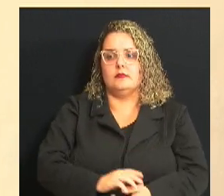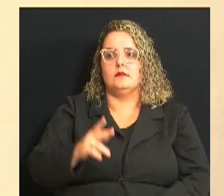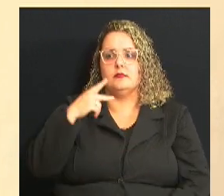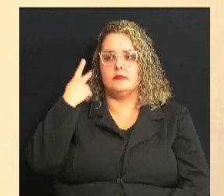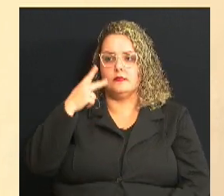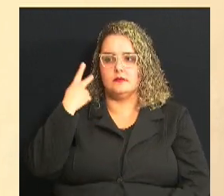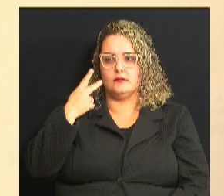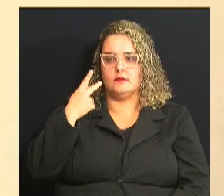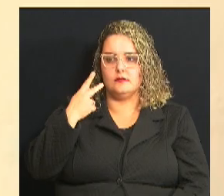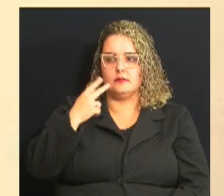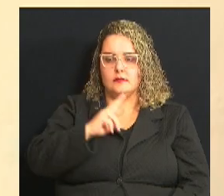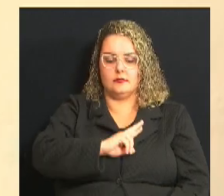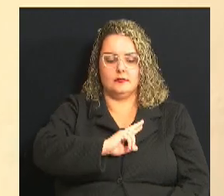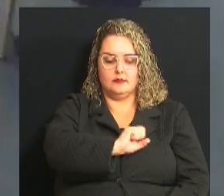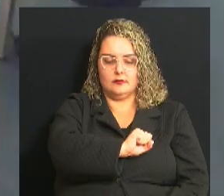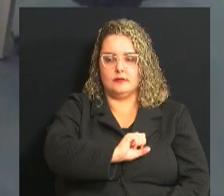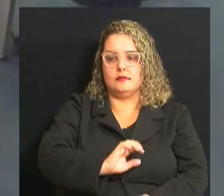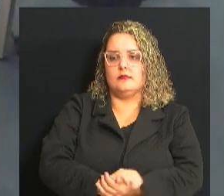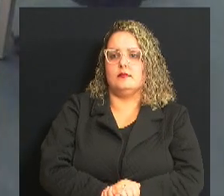vereador Luiz Rossini.